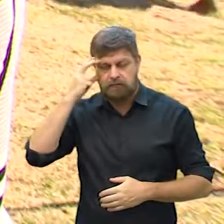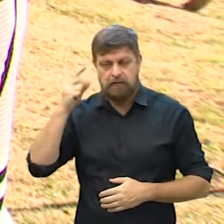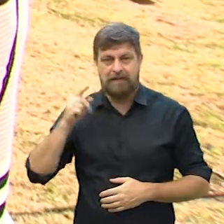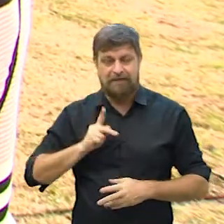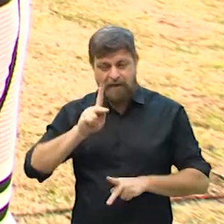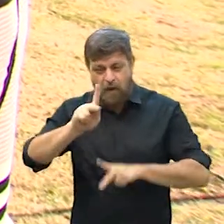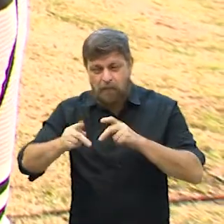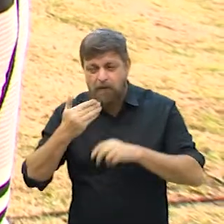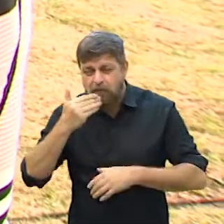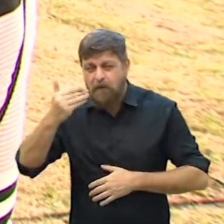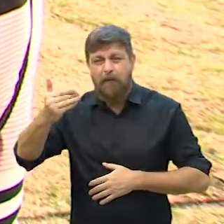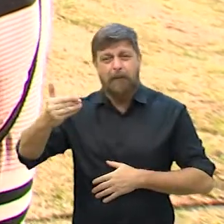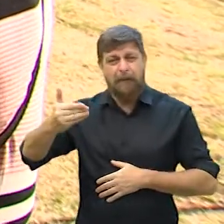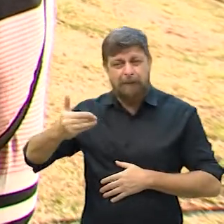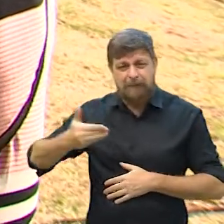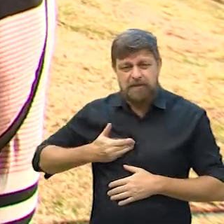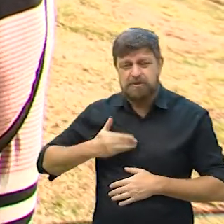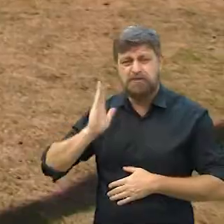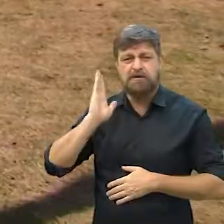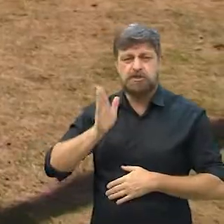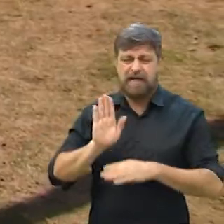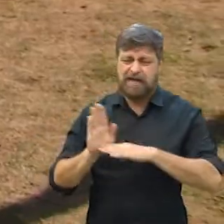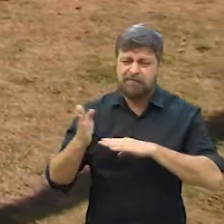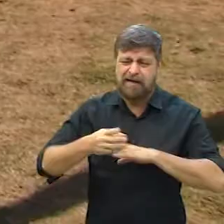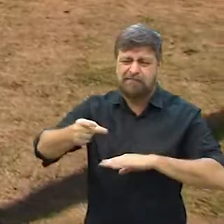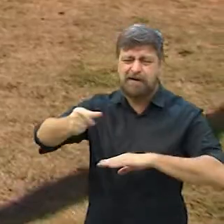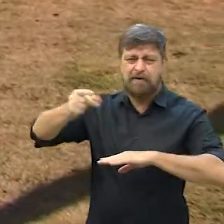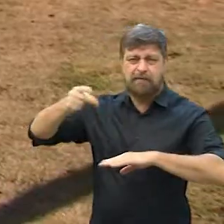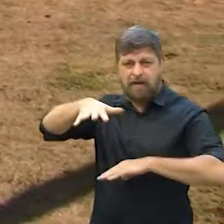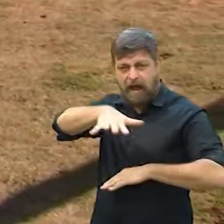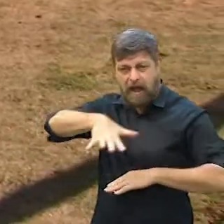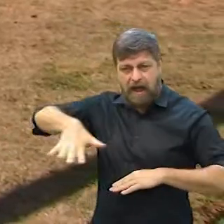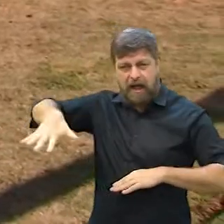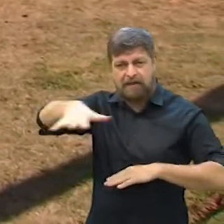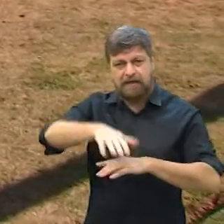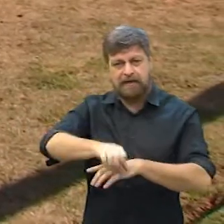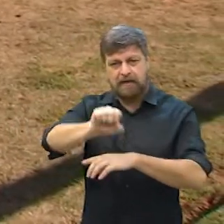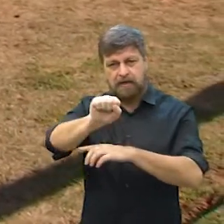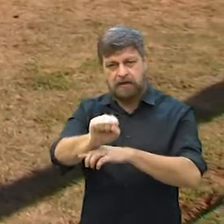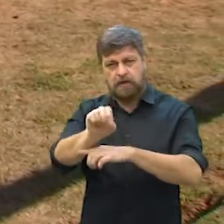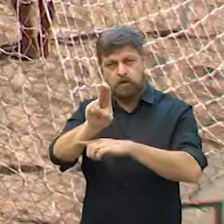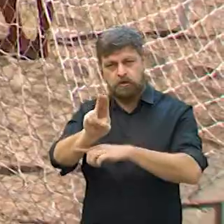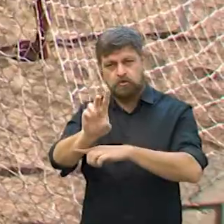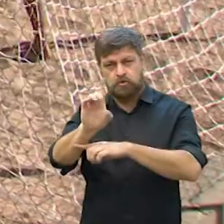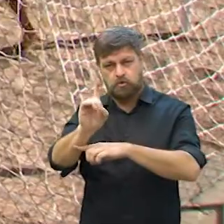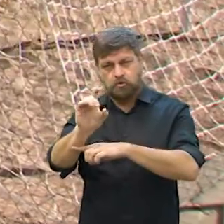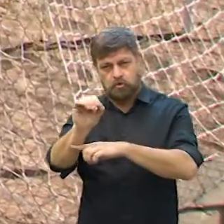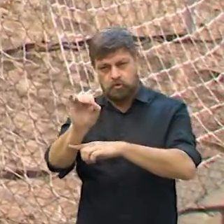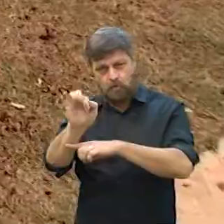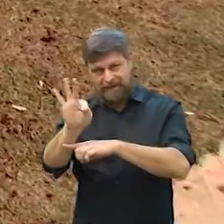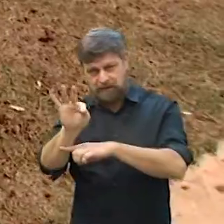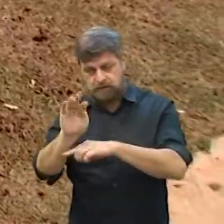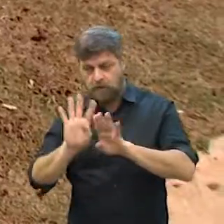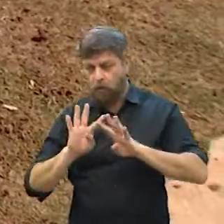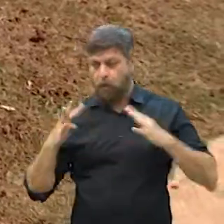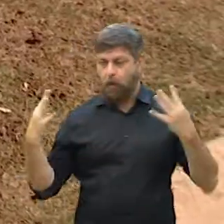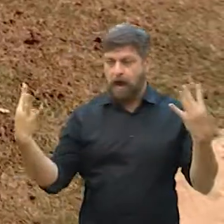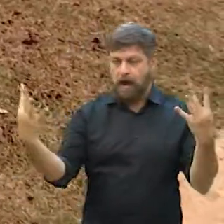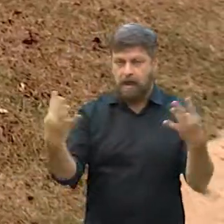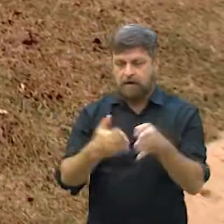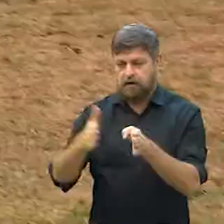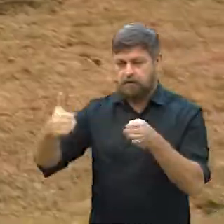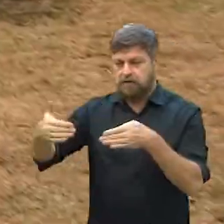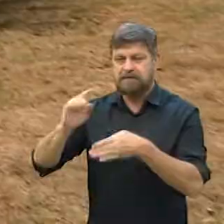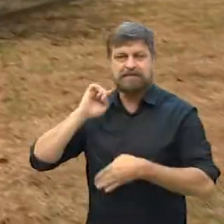que acolheu Uma demanda antiga do bairro localizado na região Sudoeste da cidade o alambrado e as